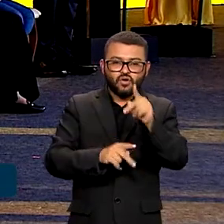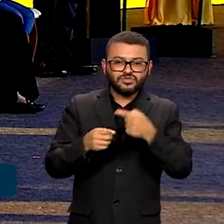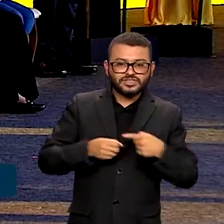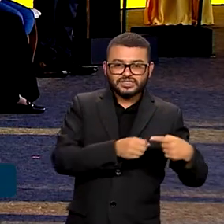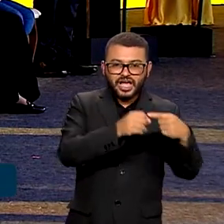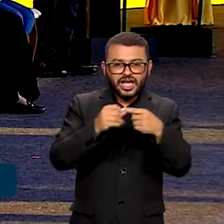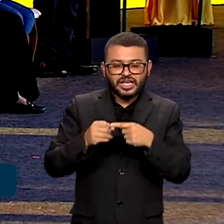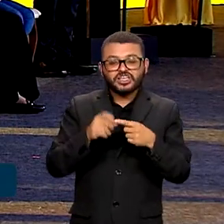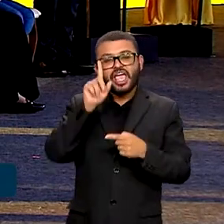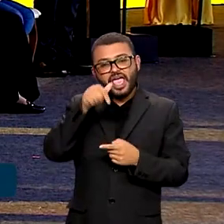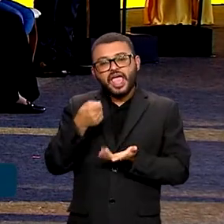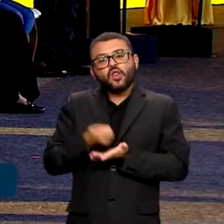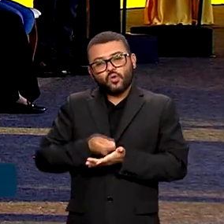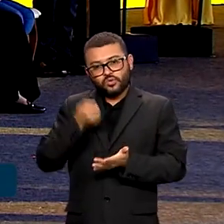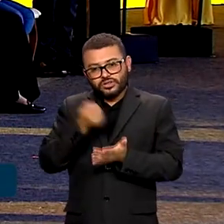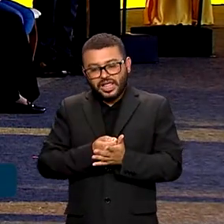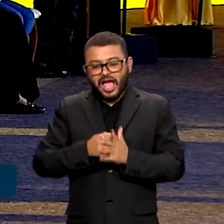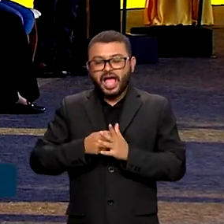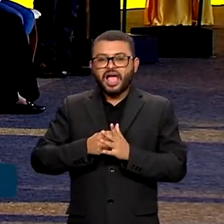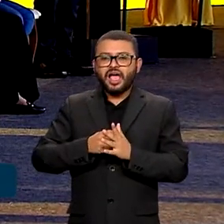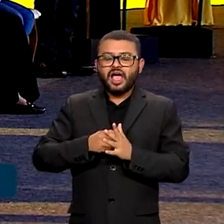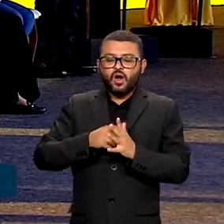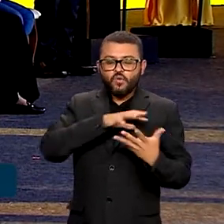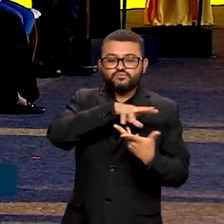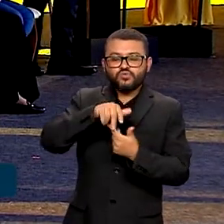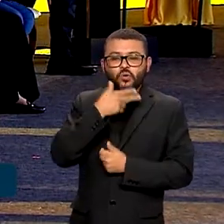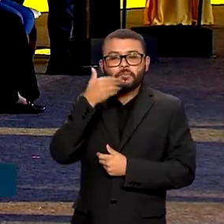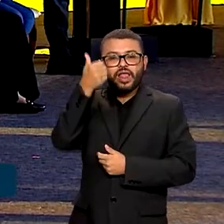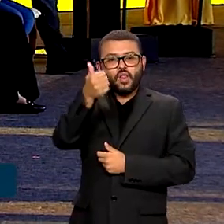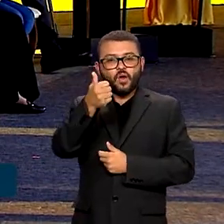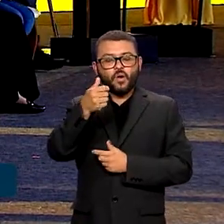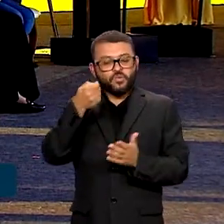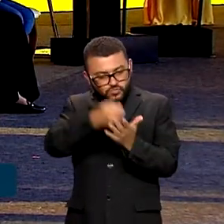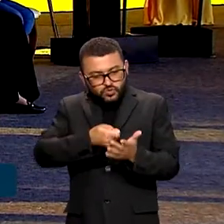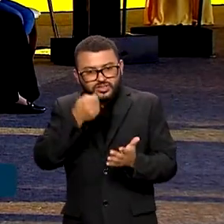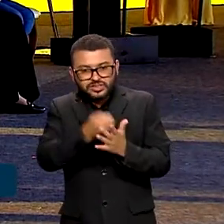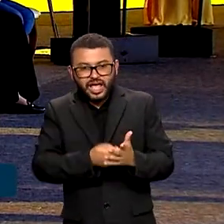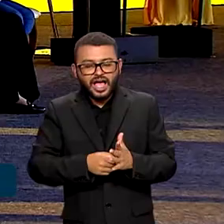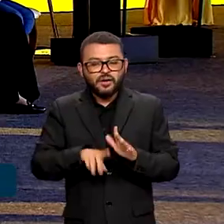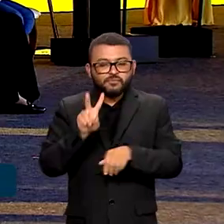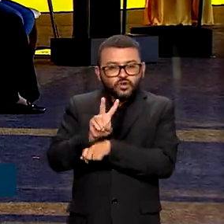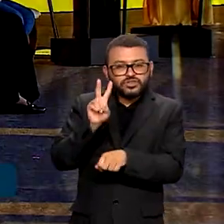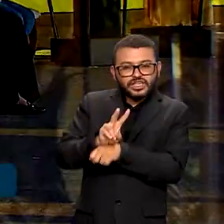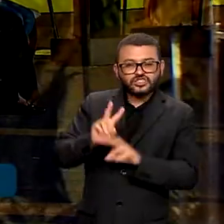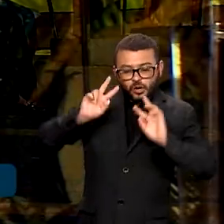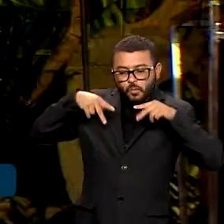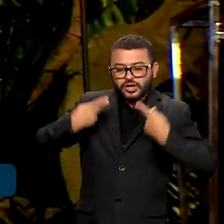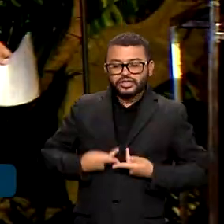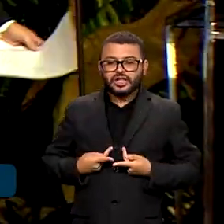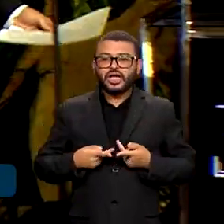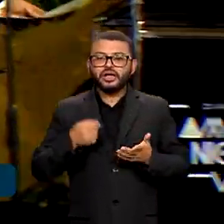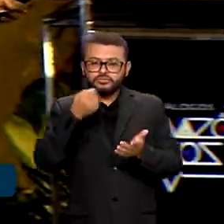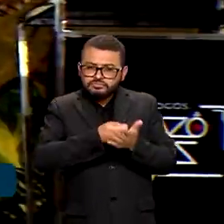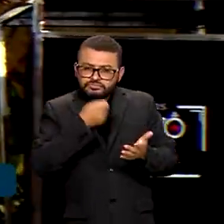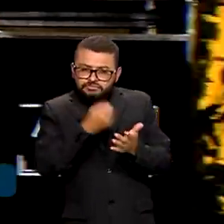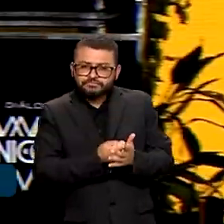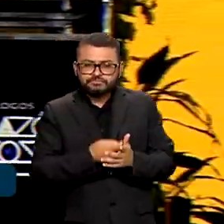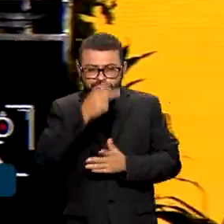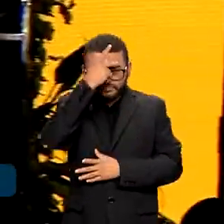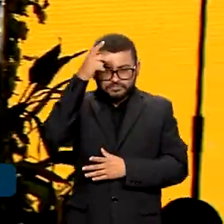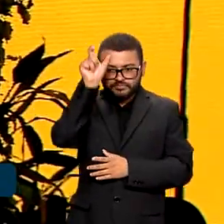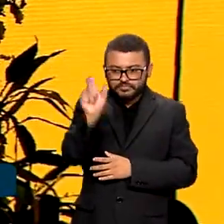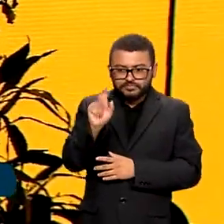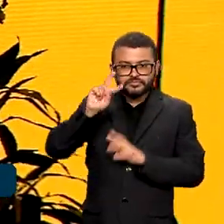cidades, é lutar por um mundo melhor, é defender a humanidade, é lutar pela pessoa